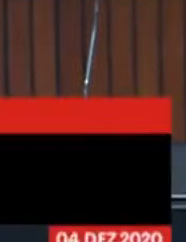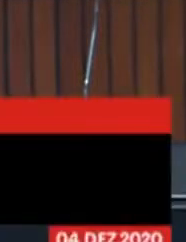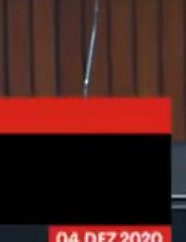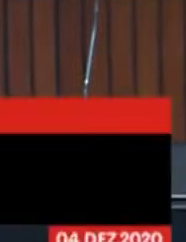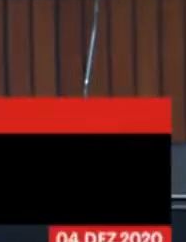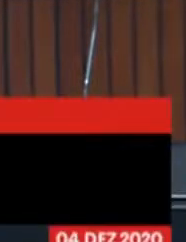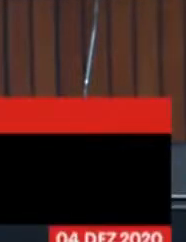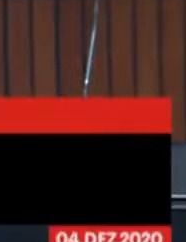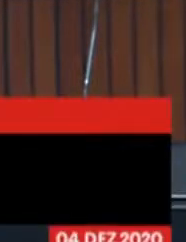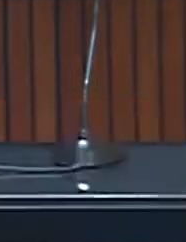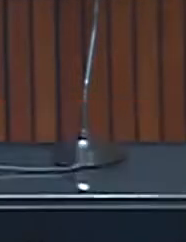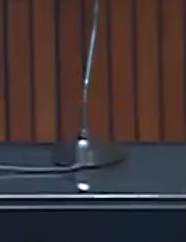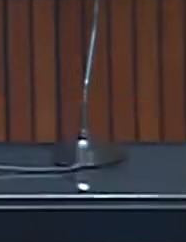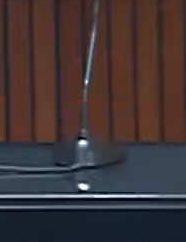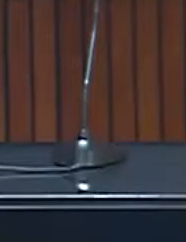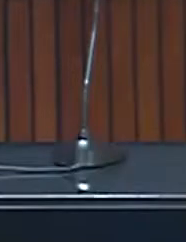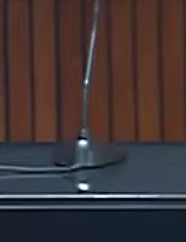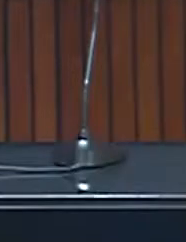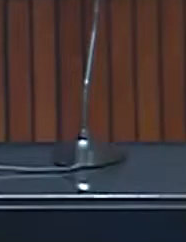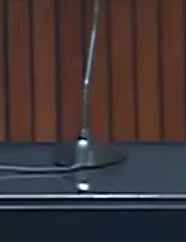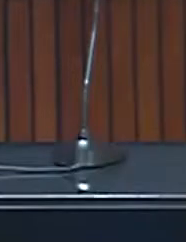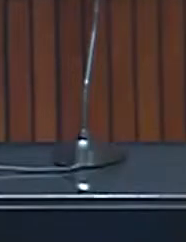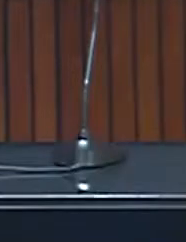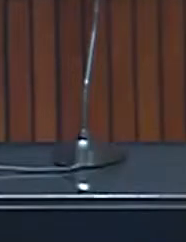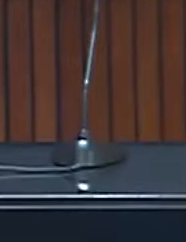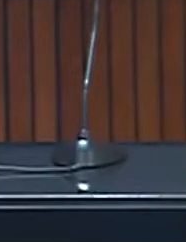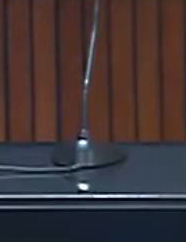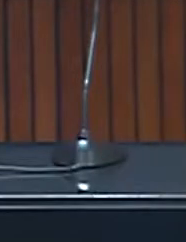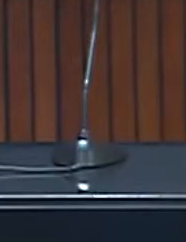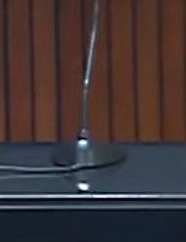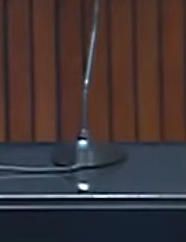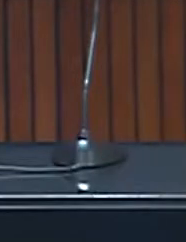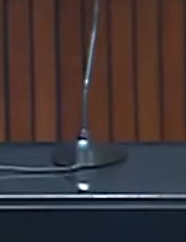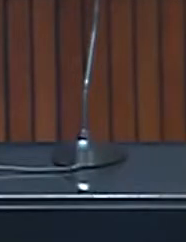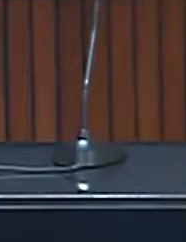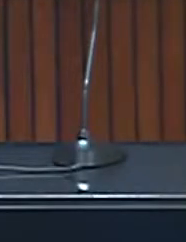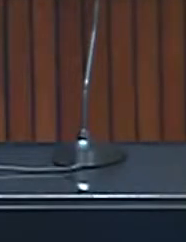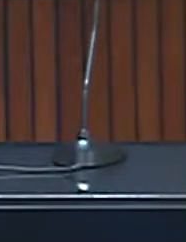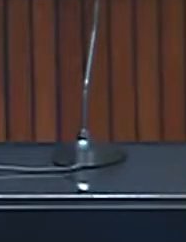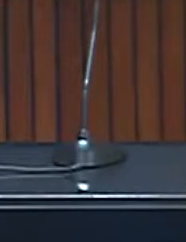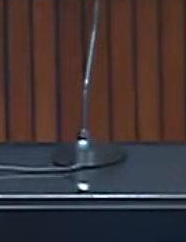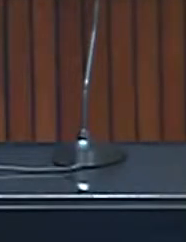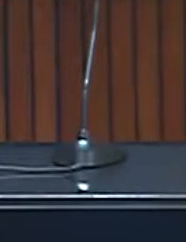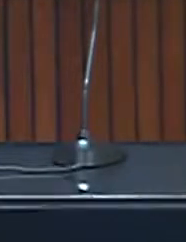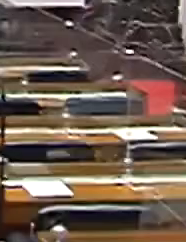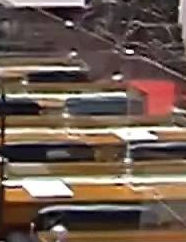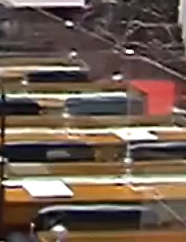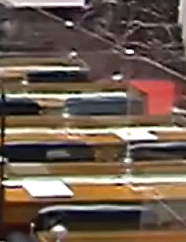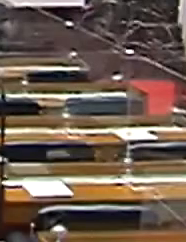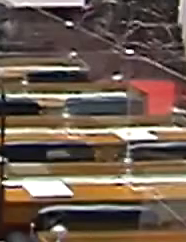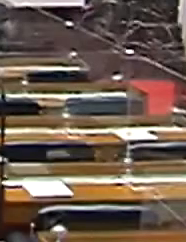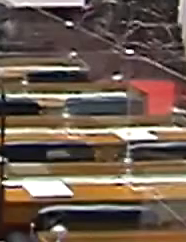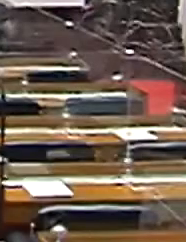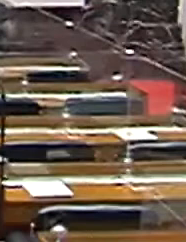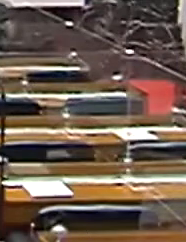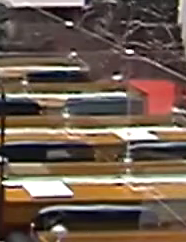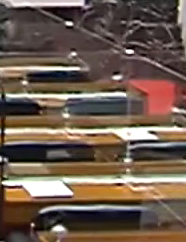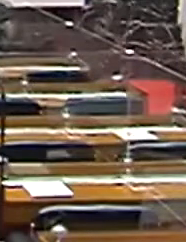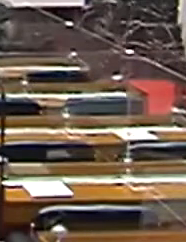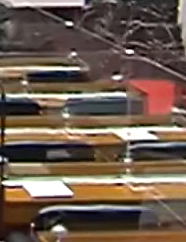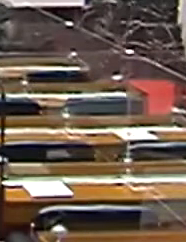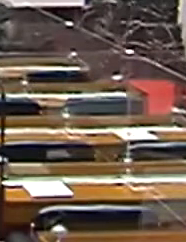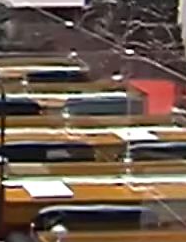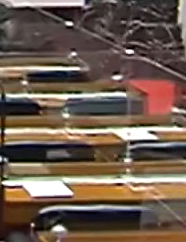plenário da Assembleia Legislativa em Belo Horizonte. Nós acompanhamos então a reunião extraordinária que foi aberta pelo presidente, deputado